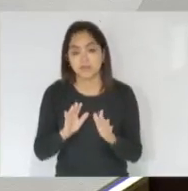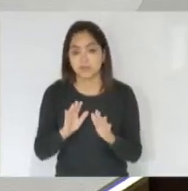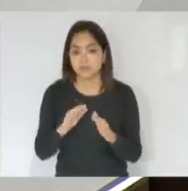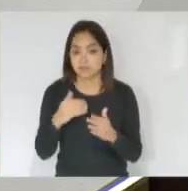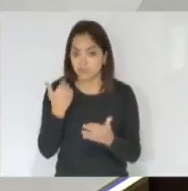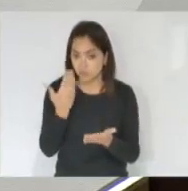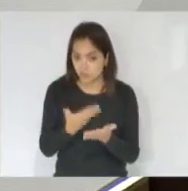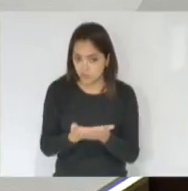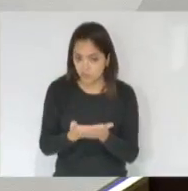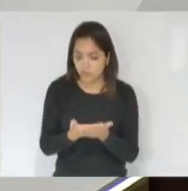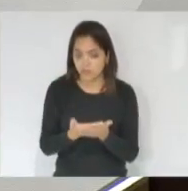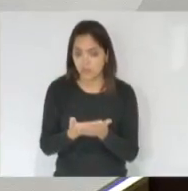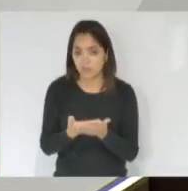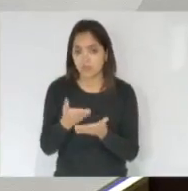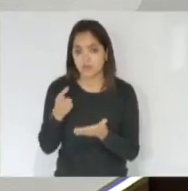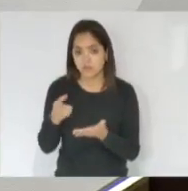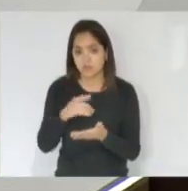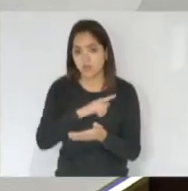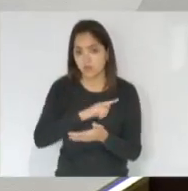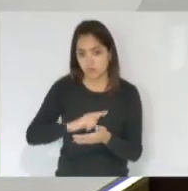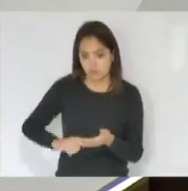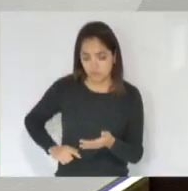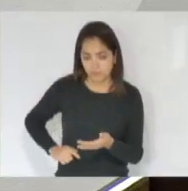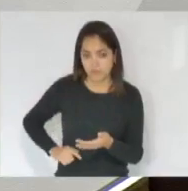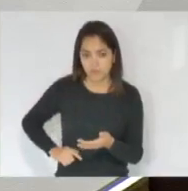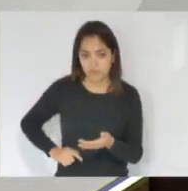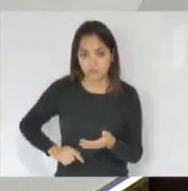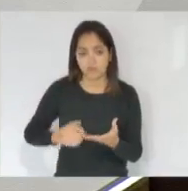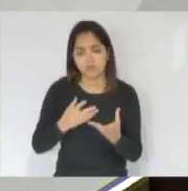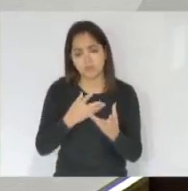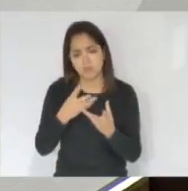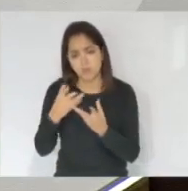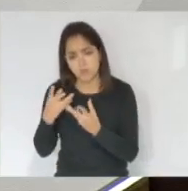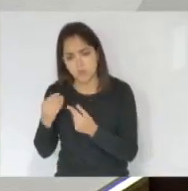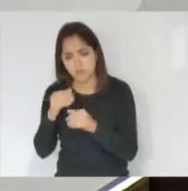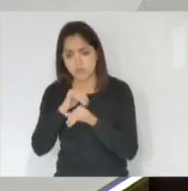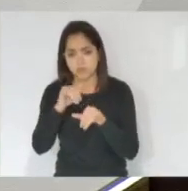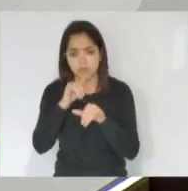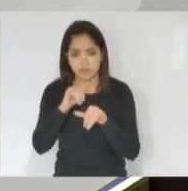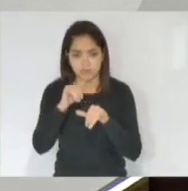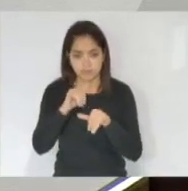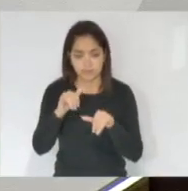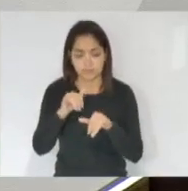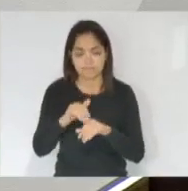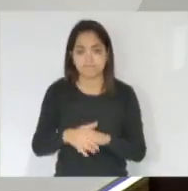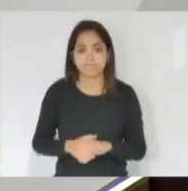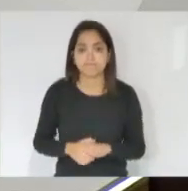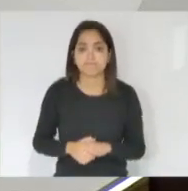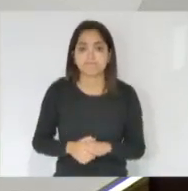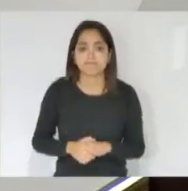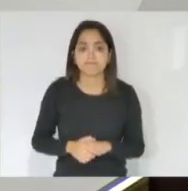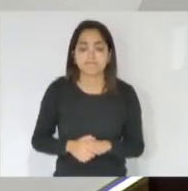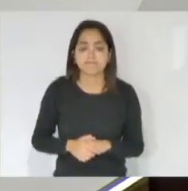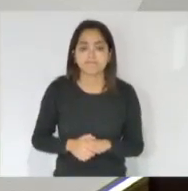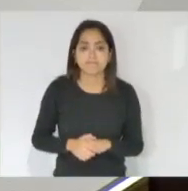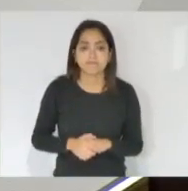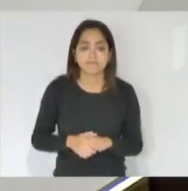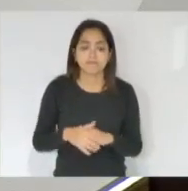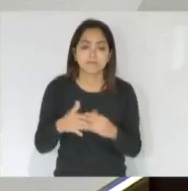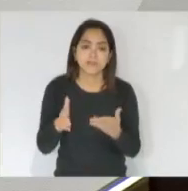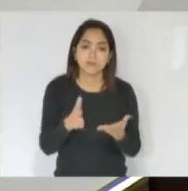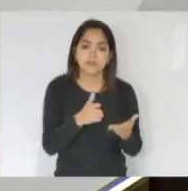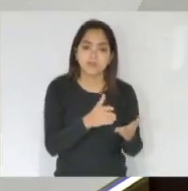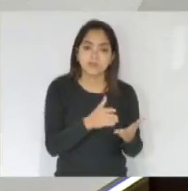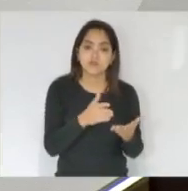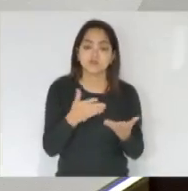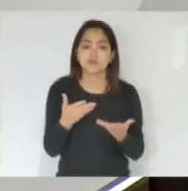o governador Carlos Moisés tem muita coisa boa para comunicar a Santa Catarina. Mas, dito isso, eu quero